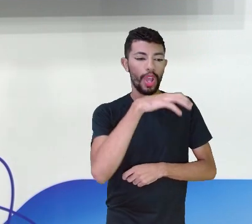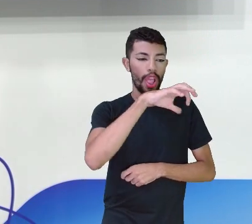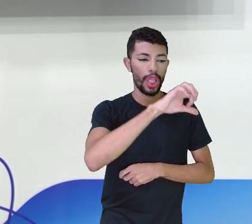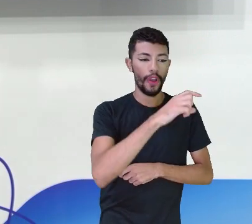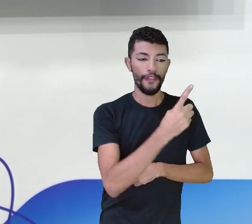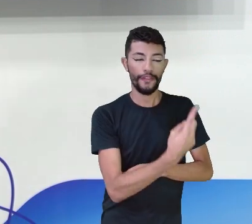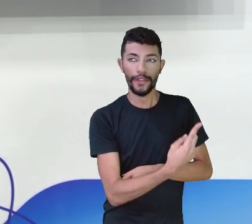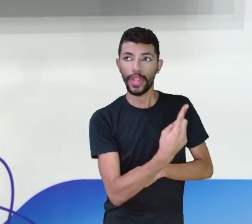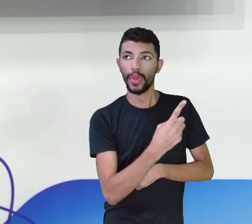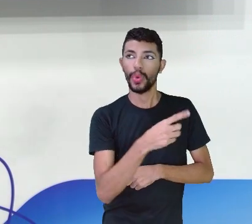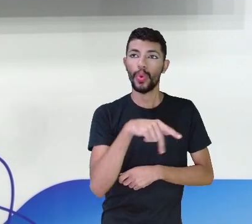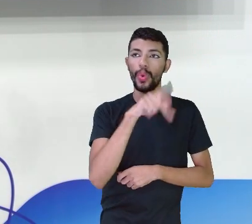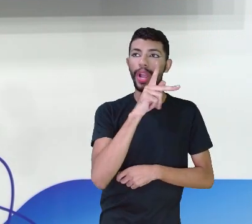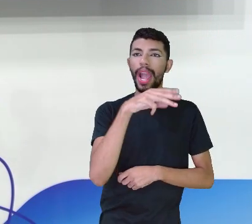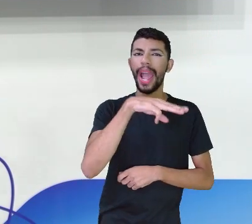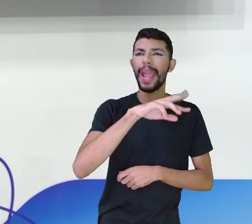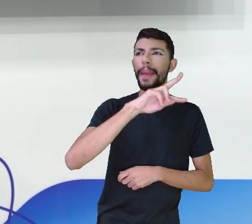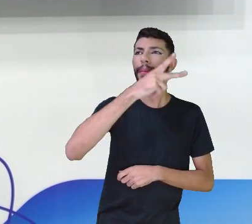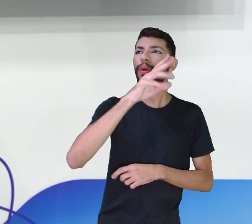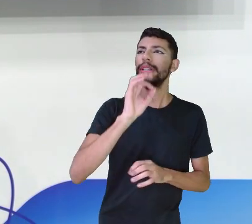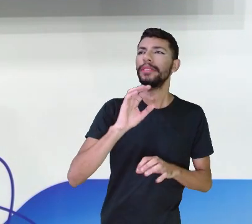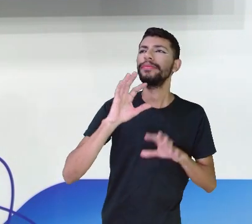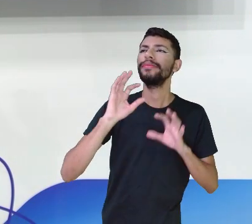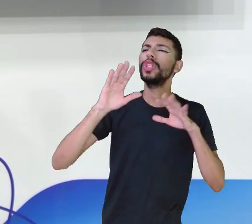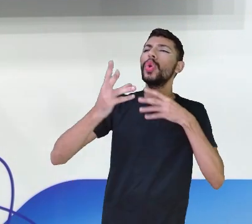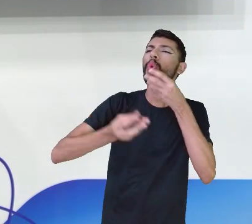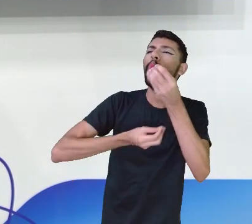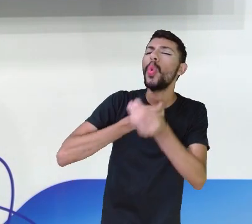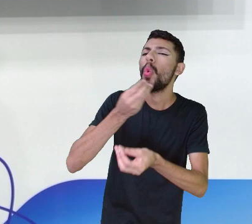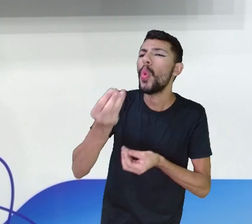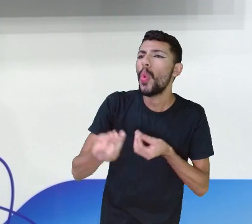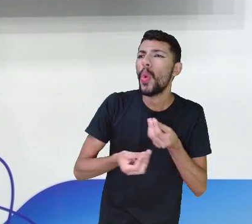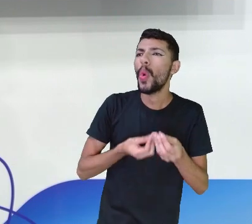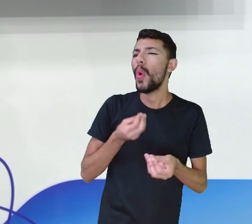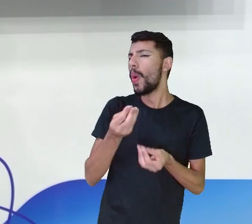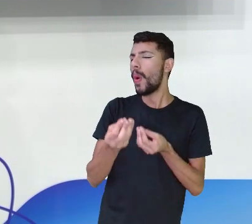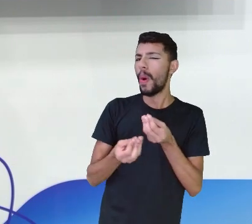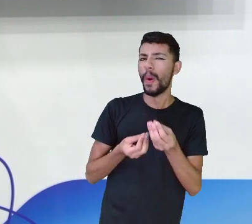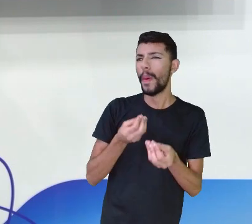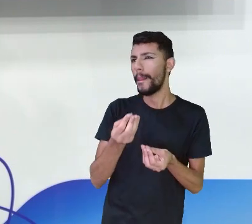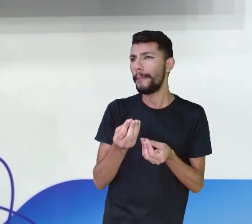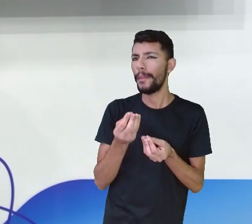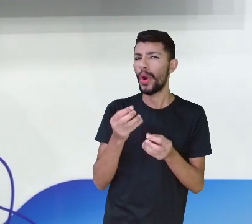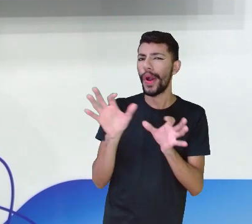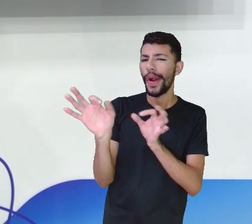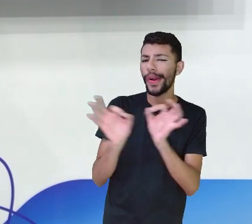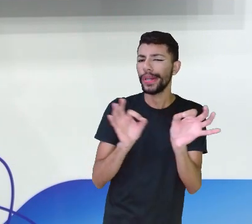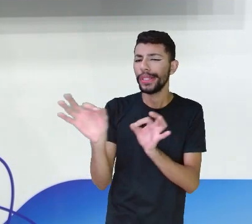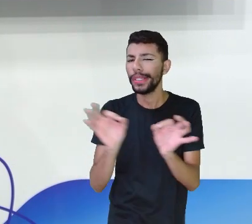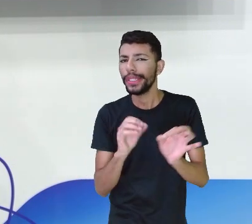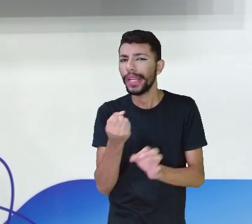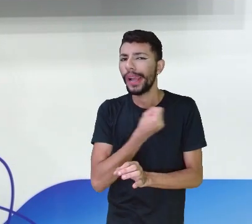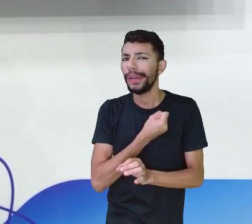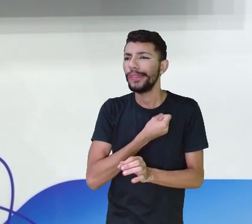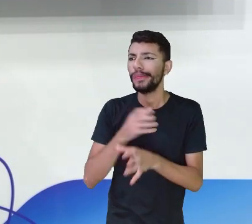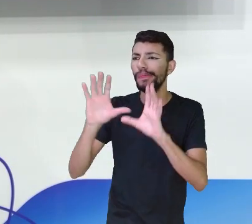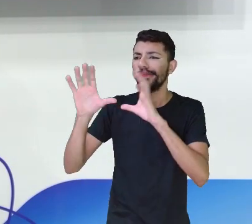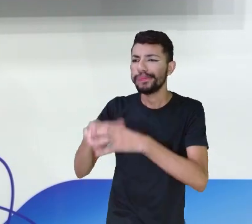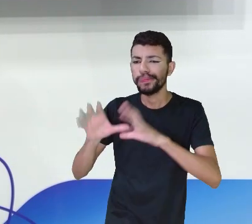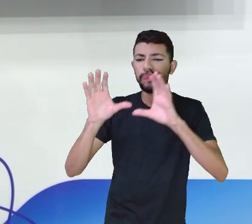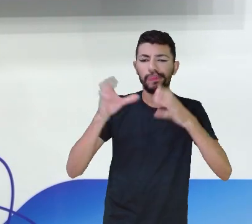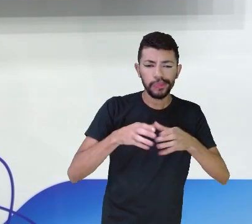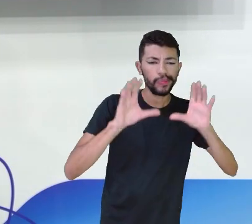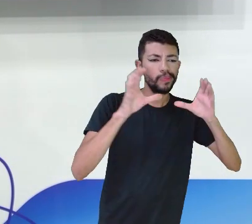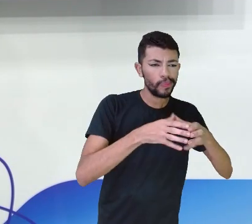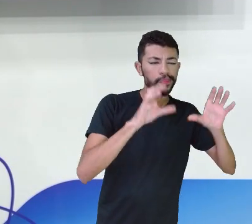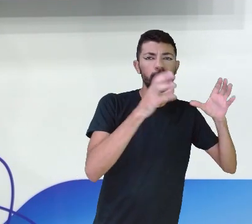1.544.291 quilômetros quadrados. Como eu poderia ordenar esses números? Eu quero que vocês me respondam a partir do que